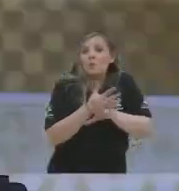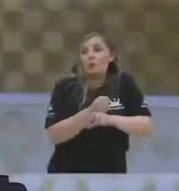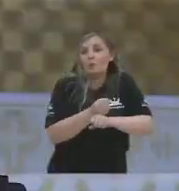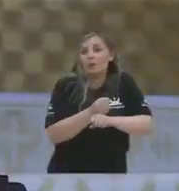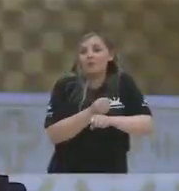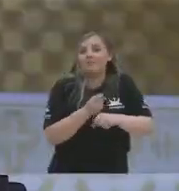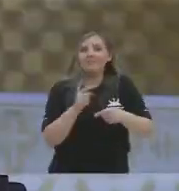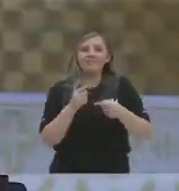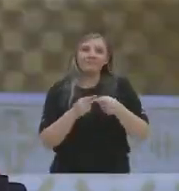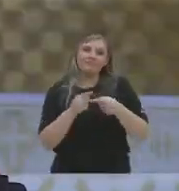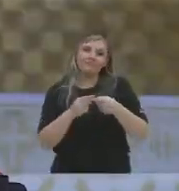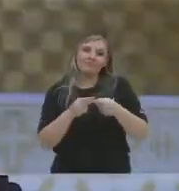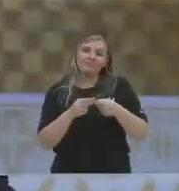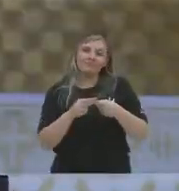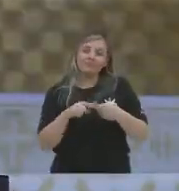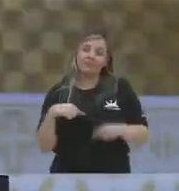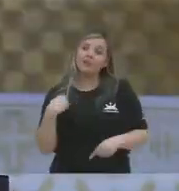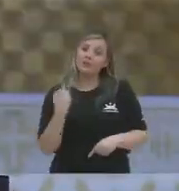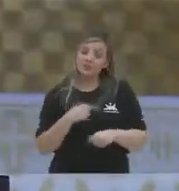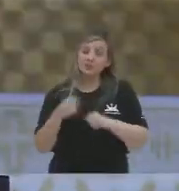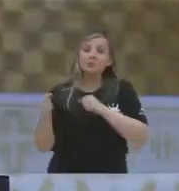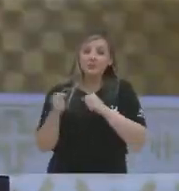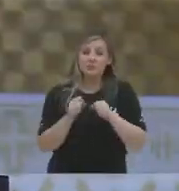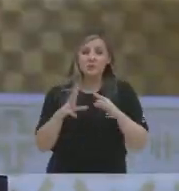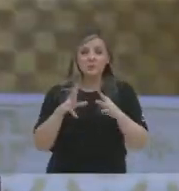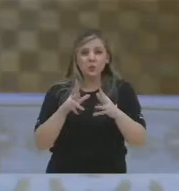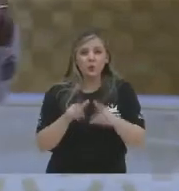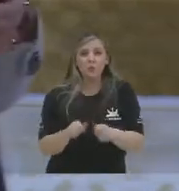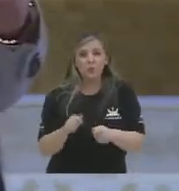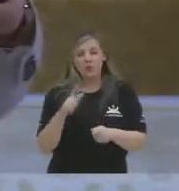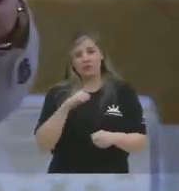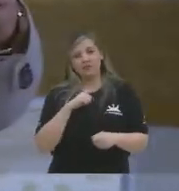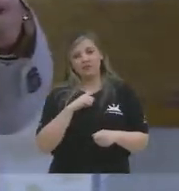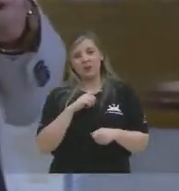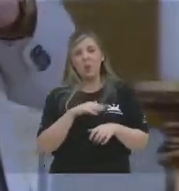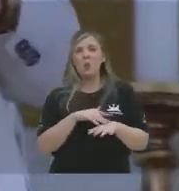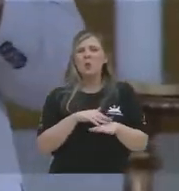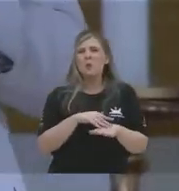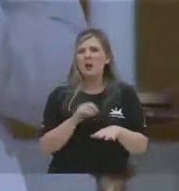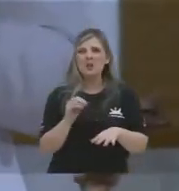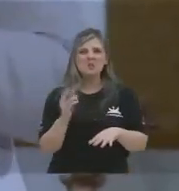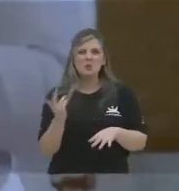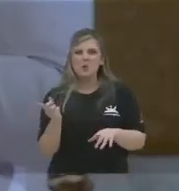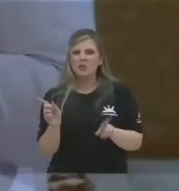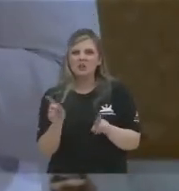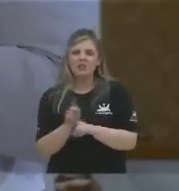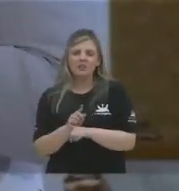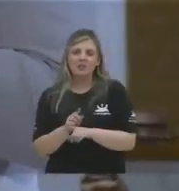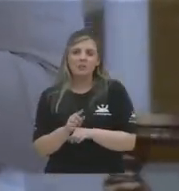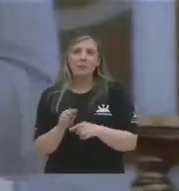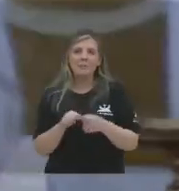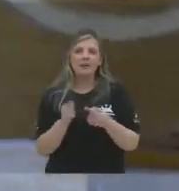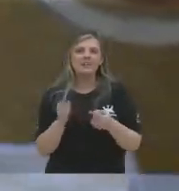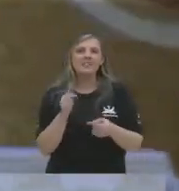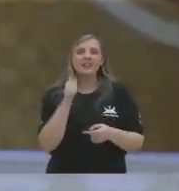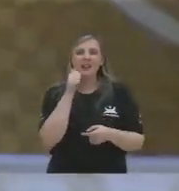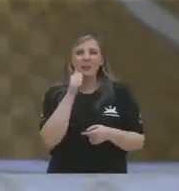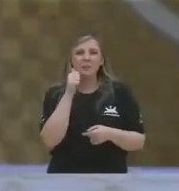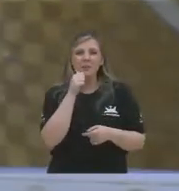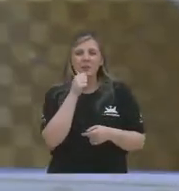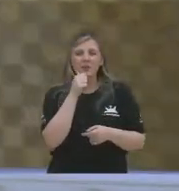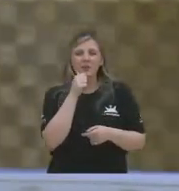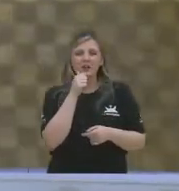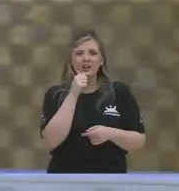Porque a gente pode ter tudo, estar doente ou não, mas como aquela mulher que me disse: padre, no leito de